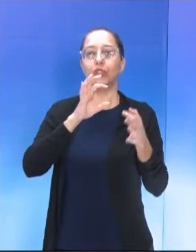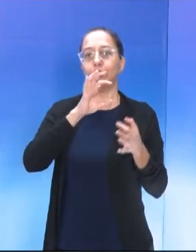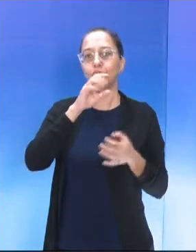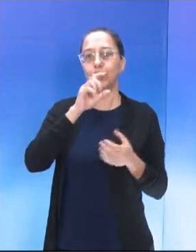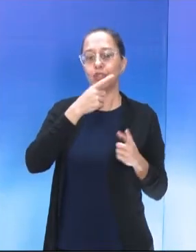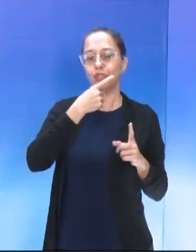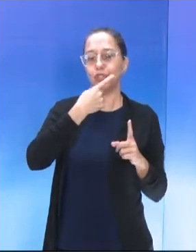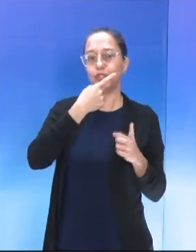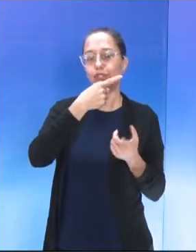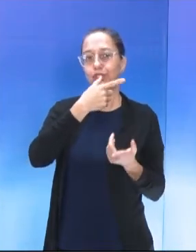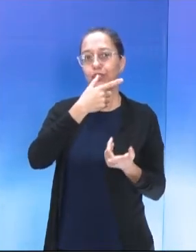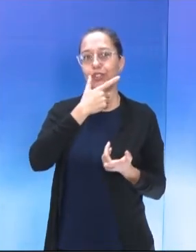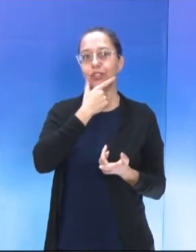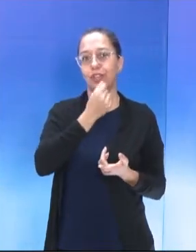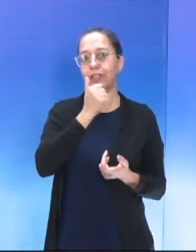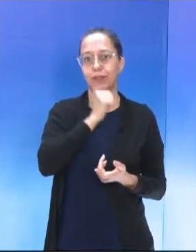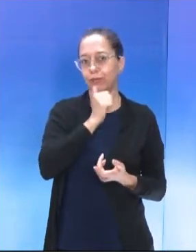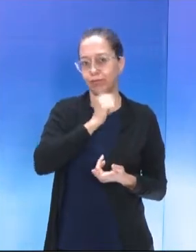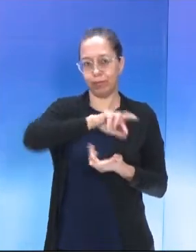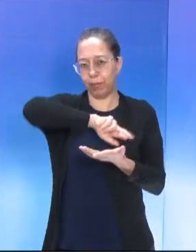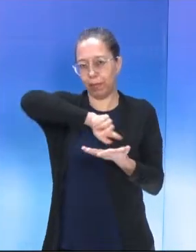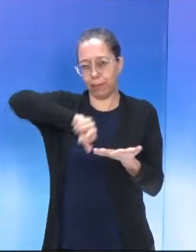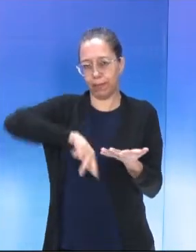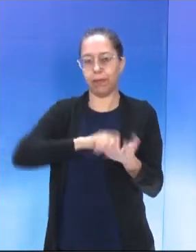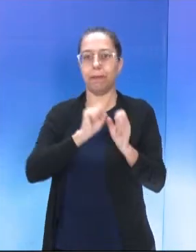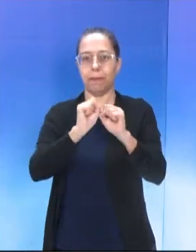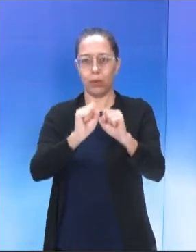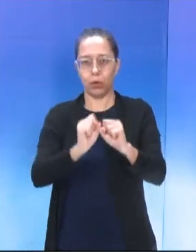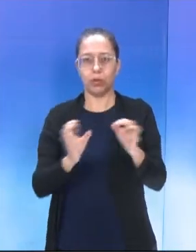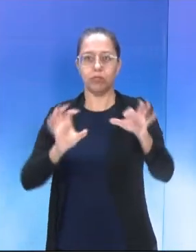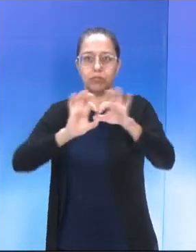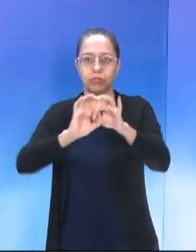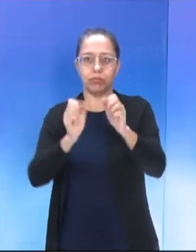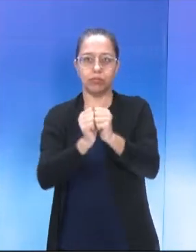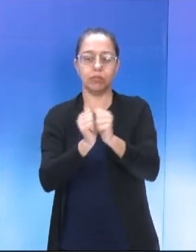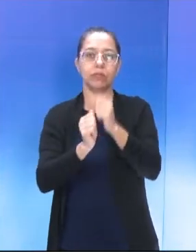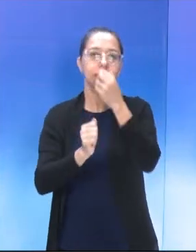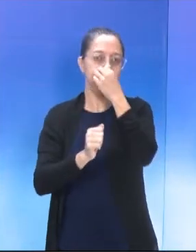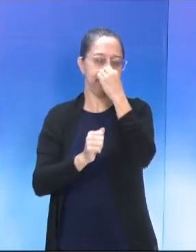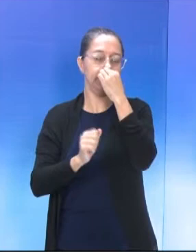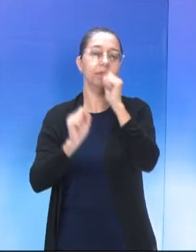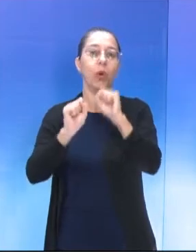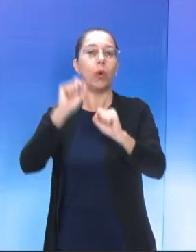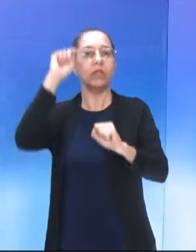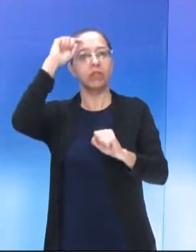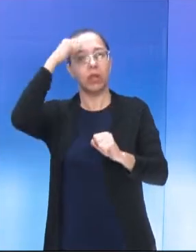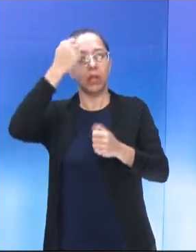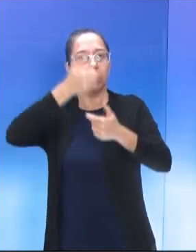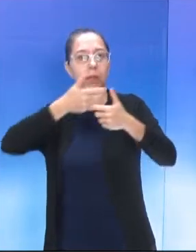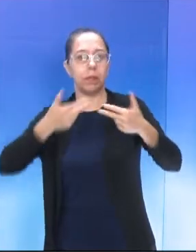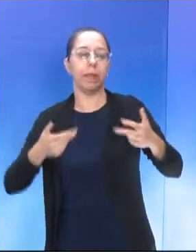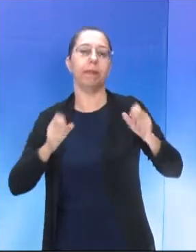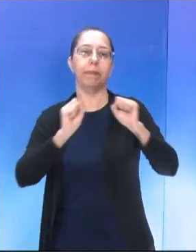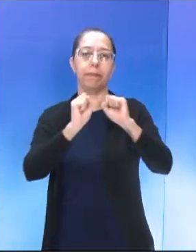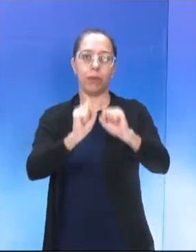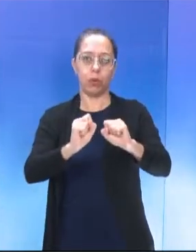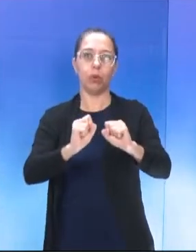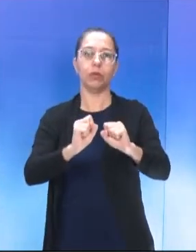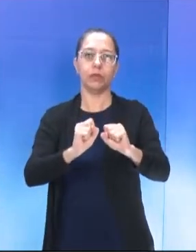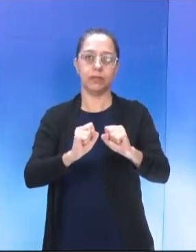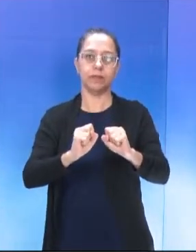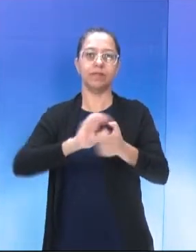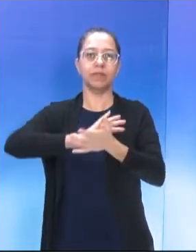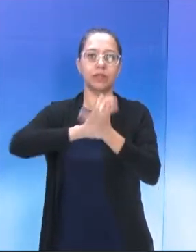Toda a sociedade precisa estar envolvida. Toda a sociedade, os negros precisam estar envolvidos na questão da homofobia.